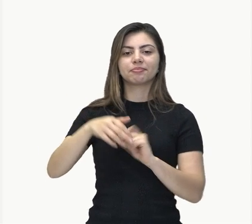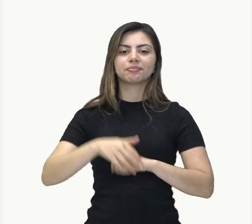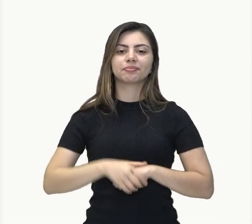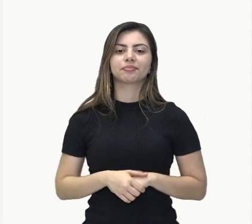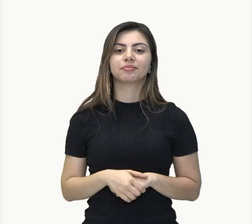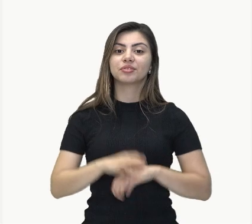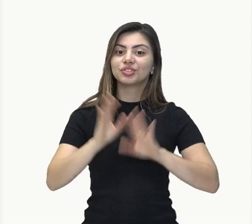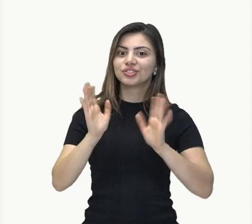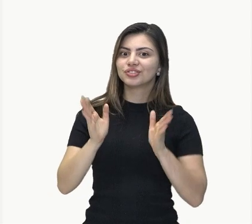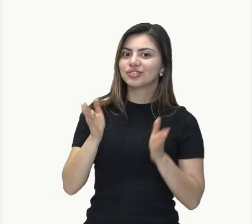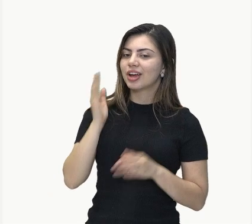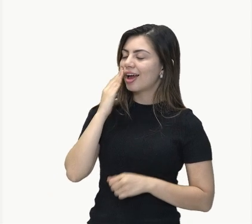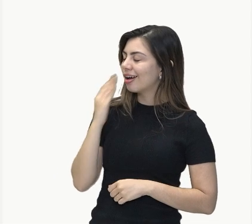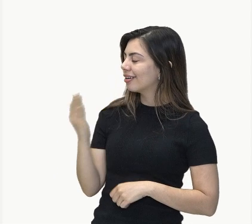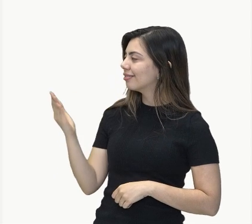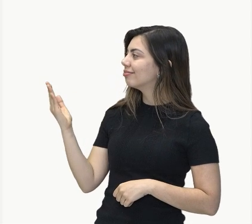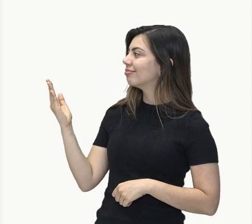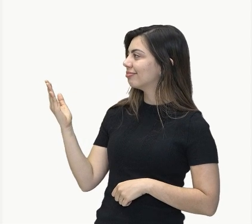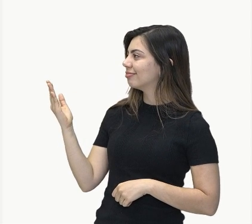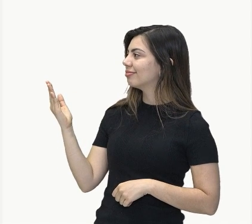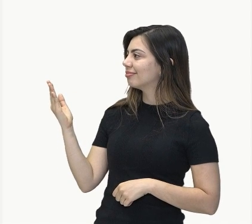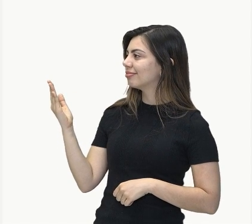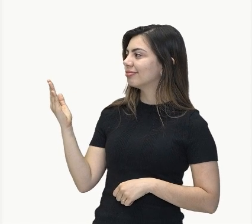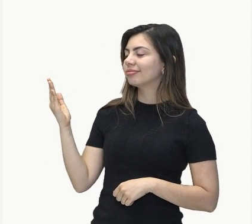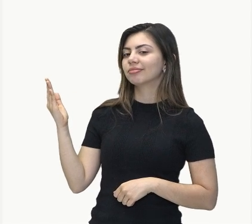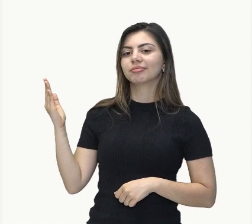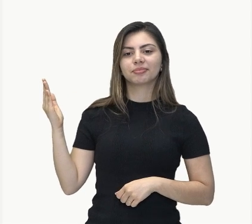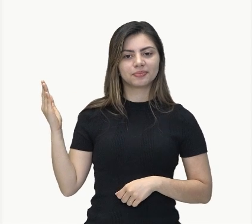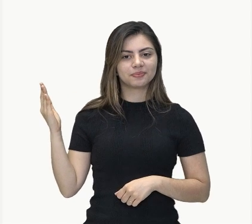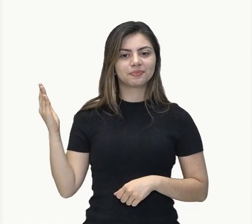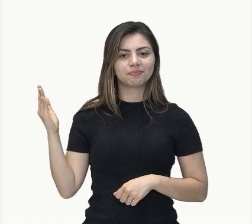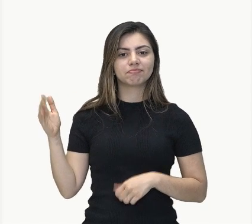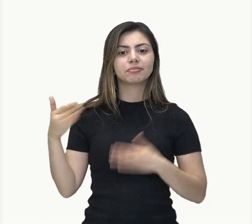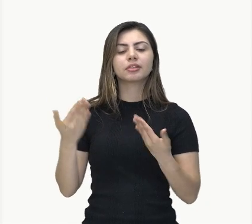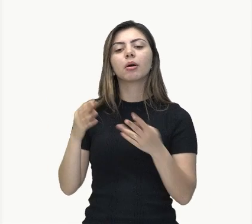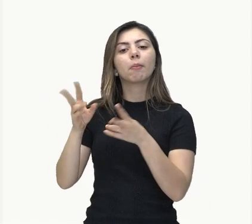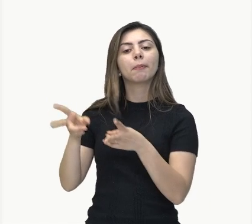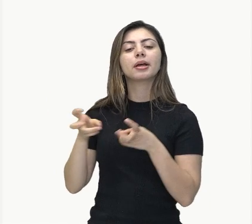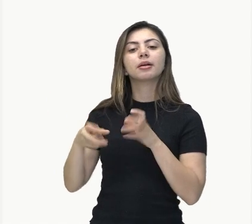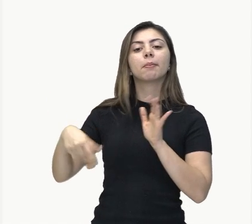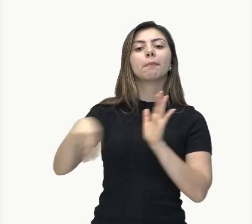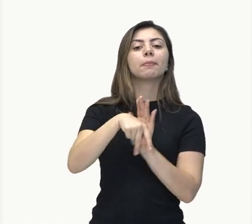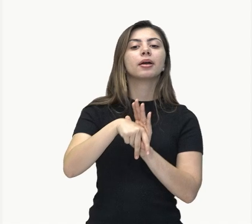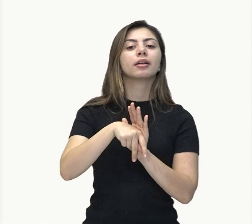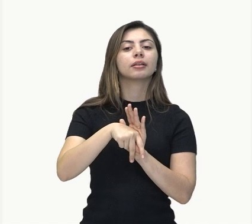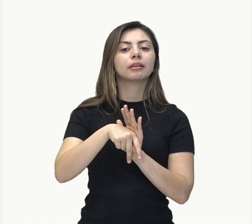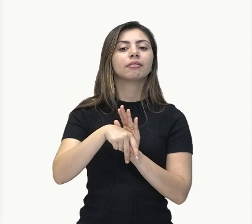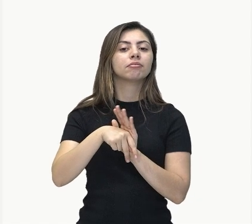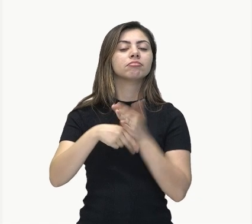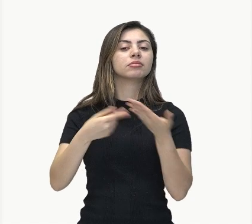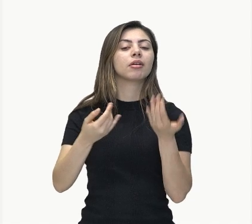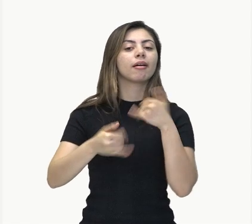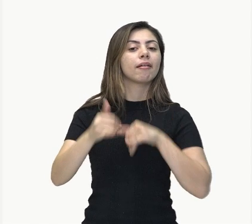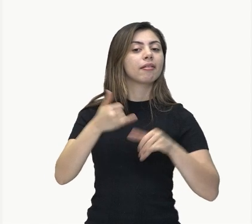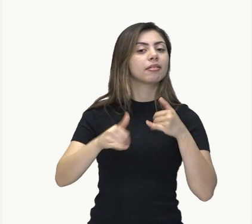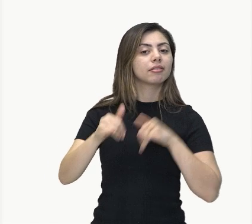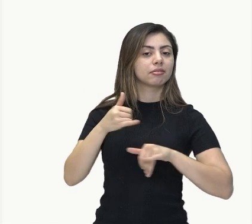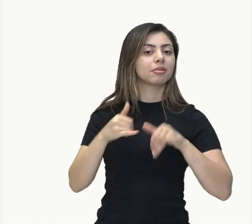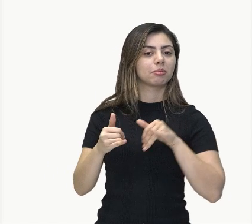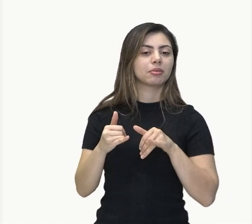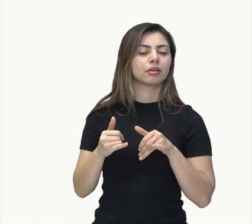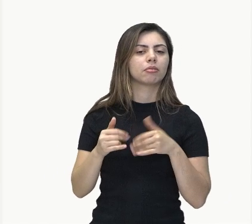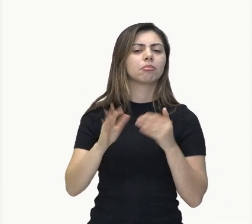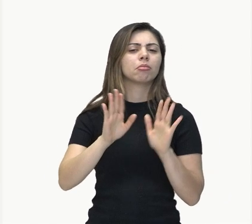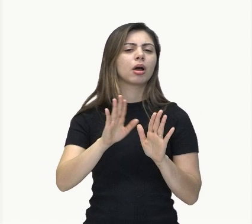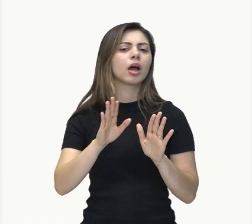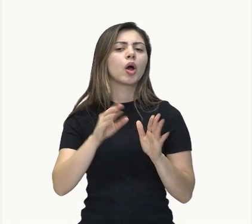Tá aqui, ó. E observe que isso aqui pertence à função química hidrocarboneto. E qual